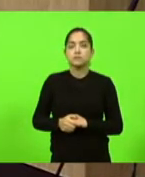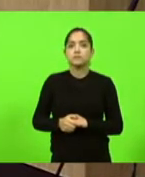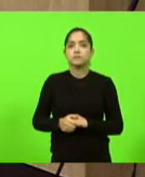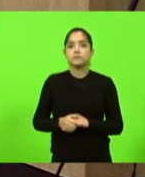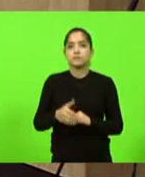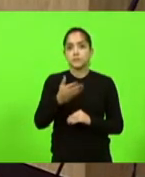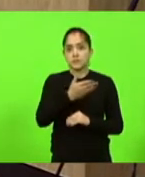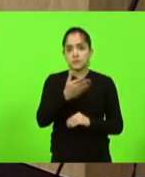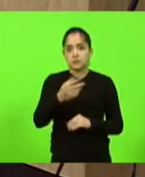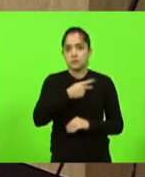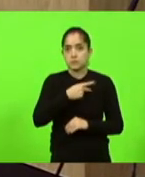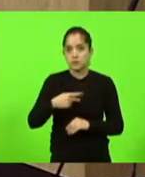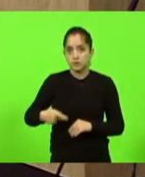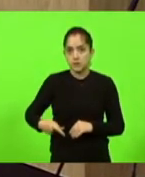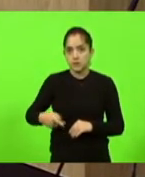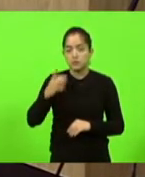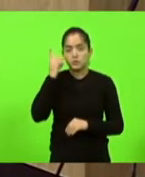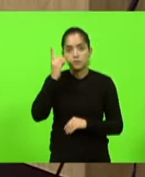senhora deputada, senhores deputados,